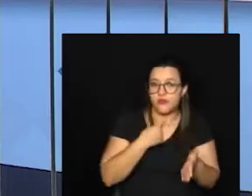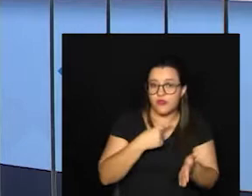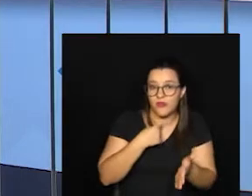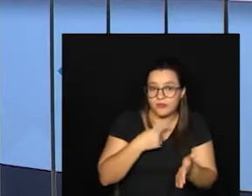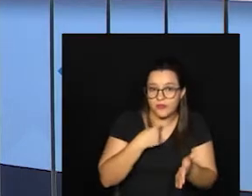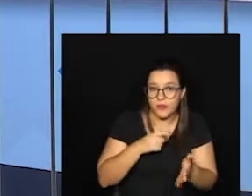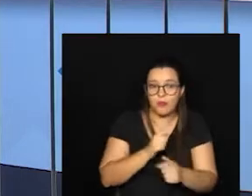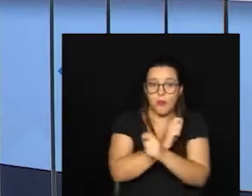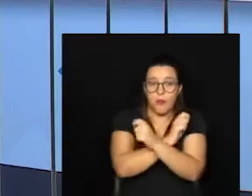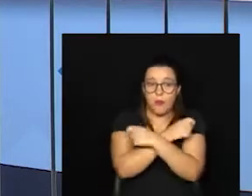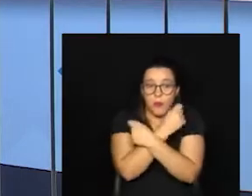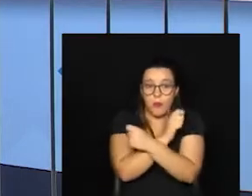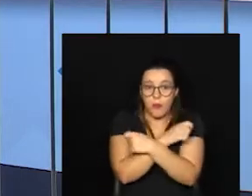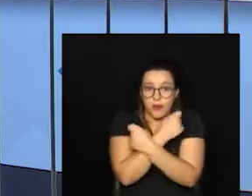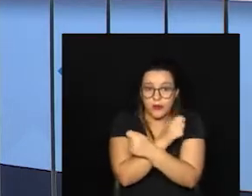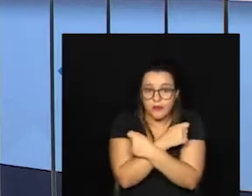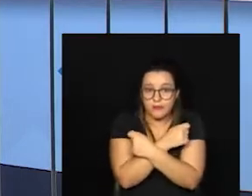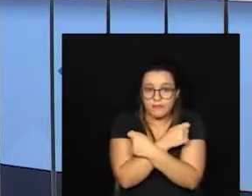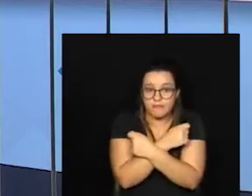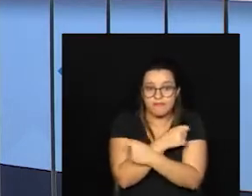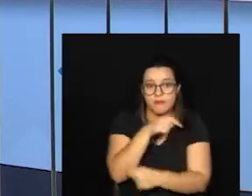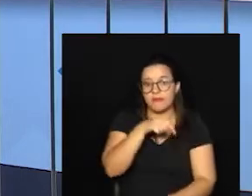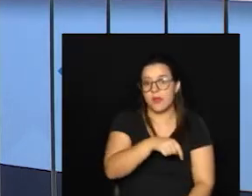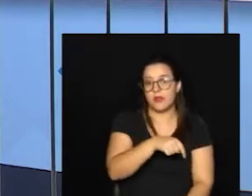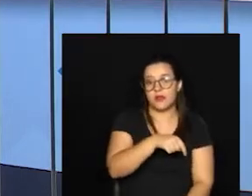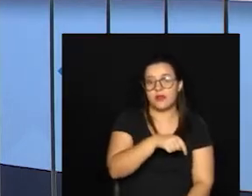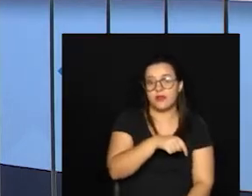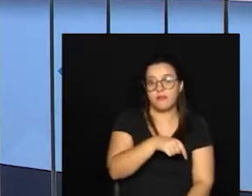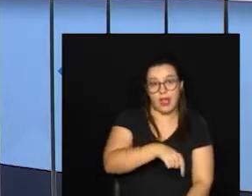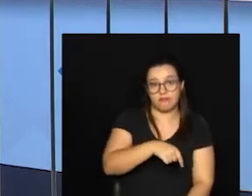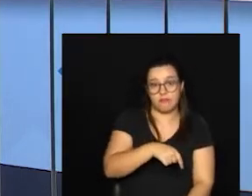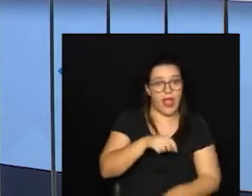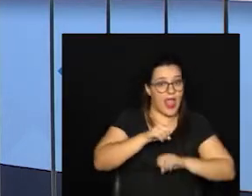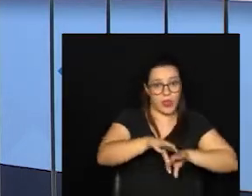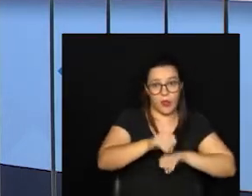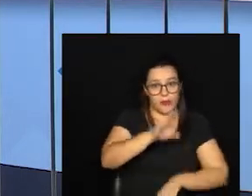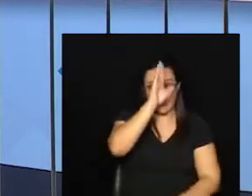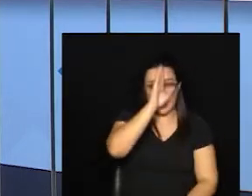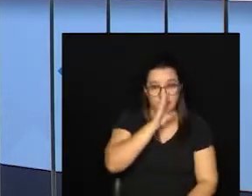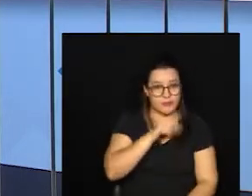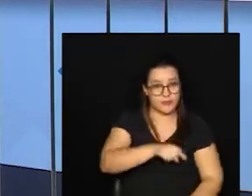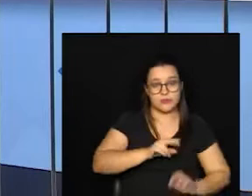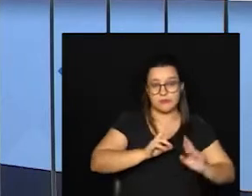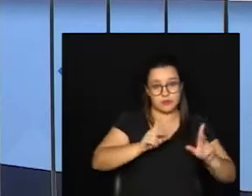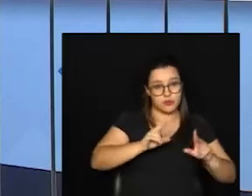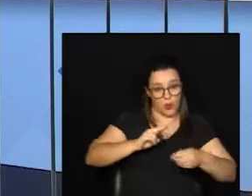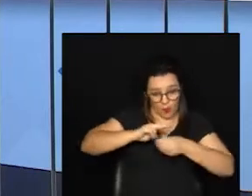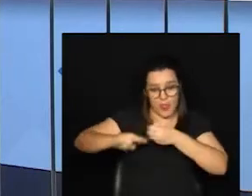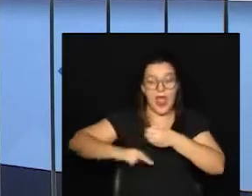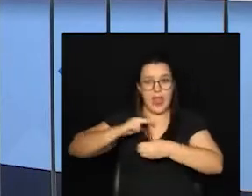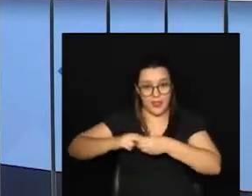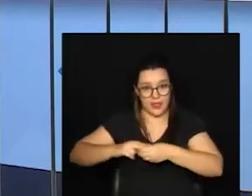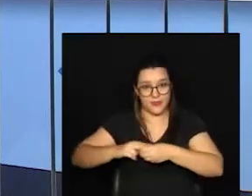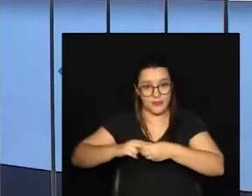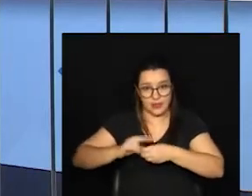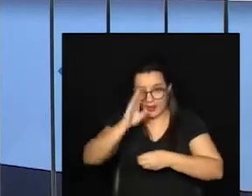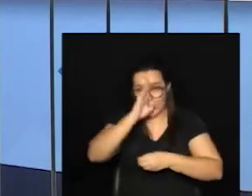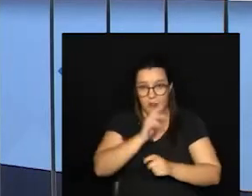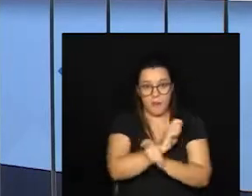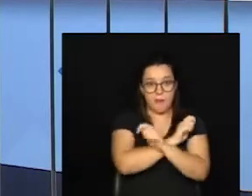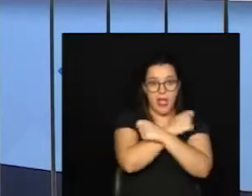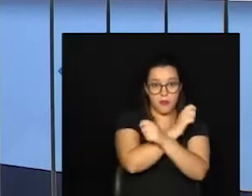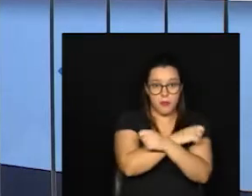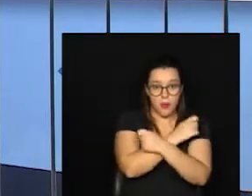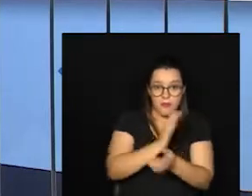PUC. Só que ela é o ensino, não é o ensino gratuito como da escola da Unesp. Esse é pago, olha, gente. Mas é